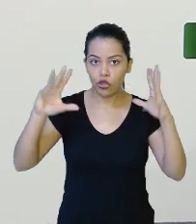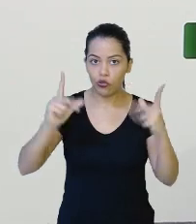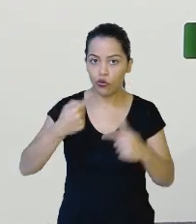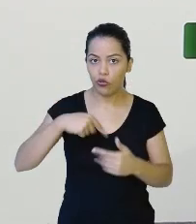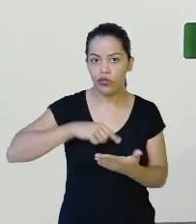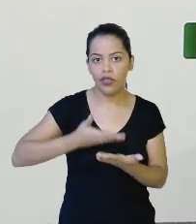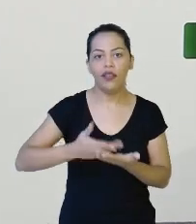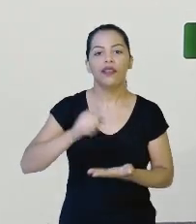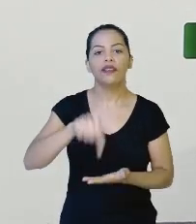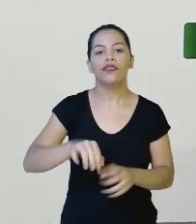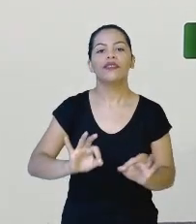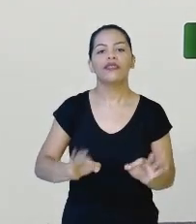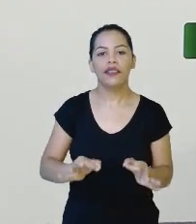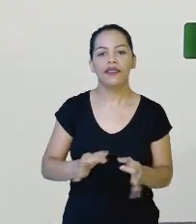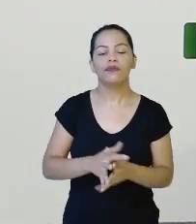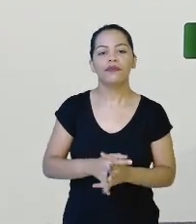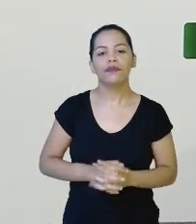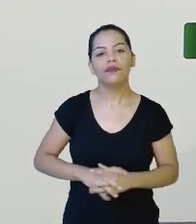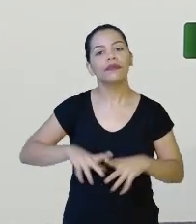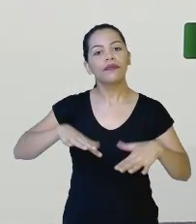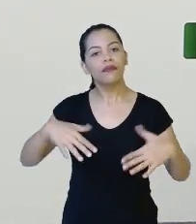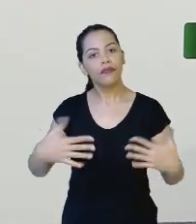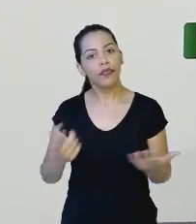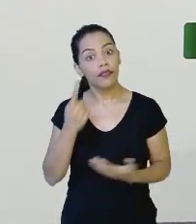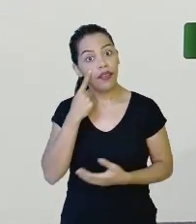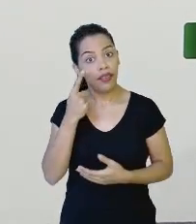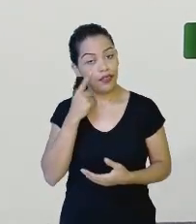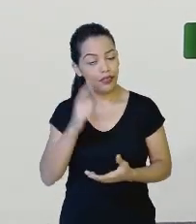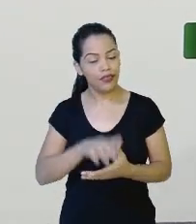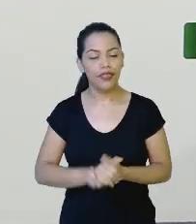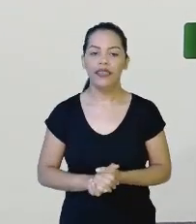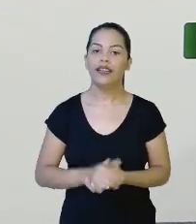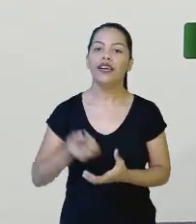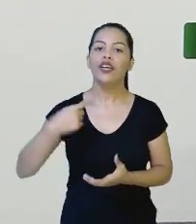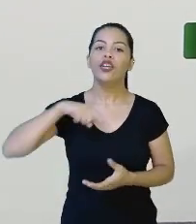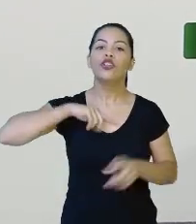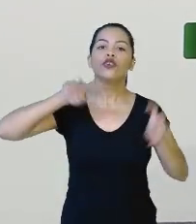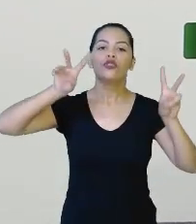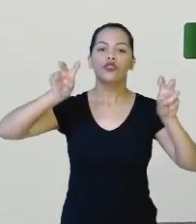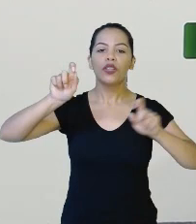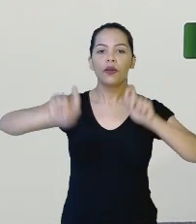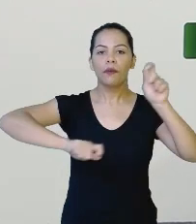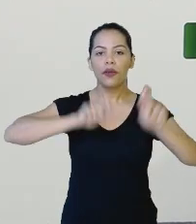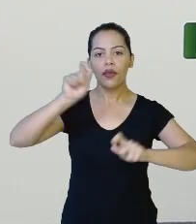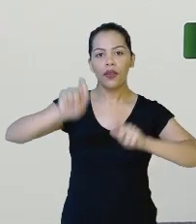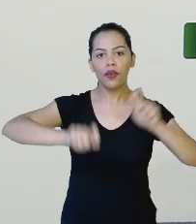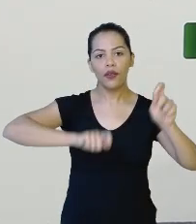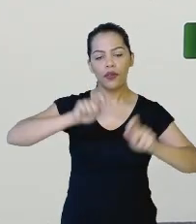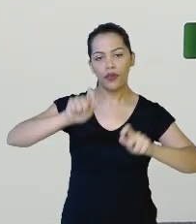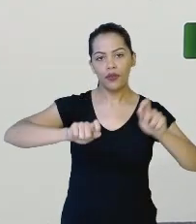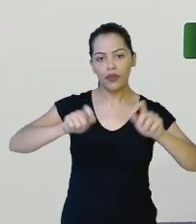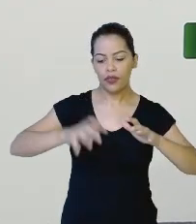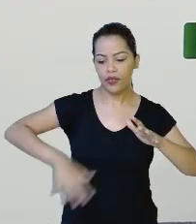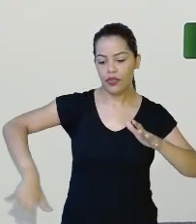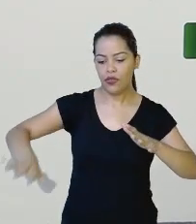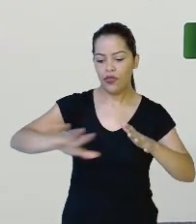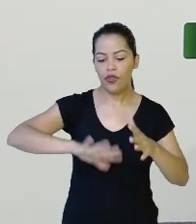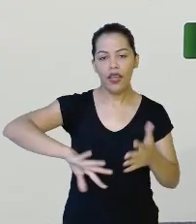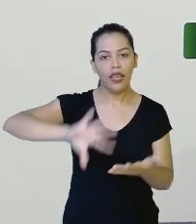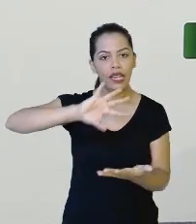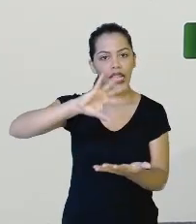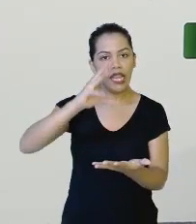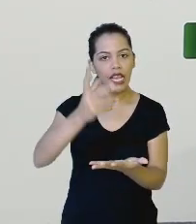nossa aula de hoje, certo? E aí, veja bem, nosso tema de hoje são terras